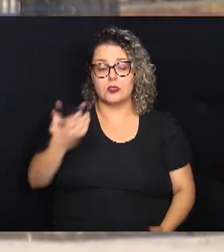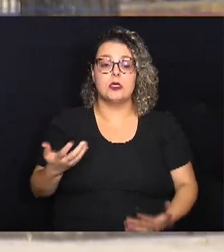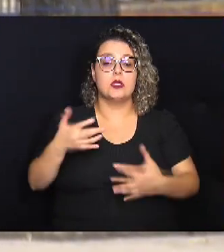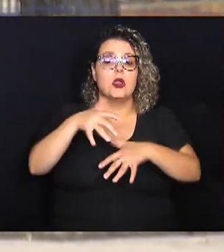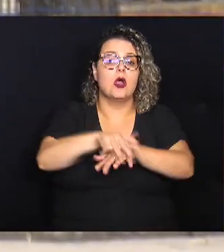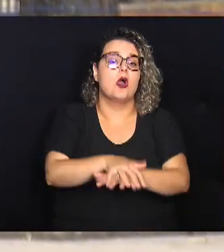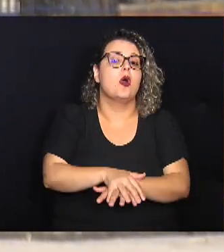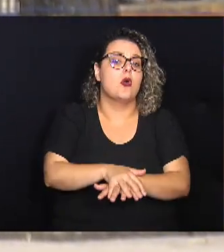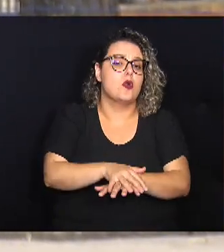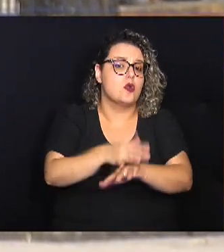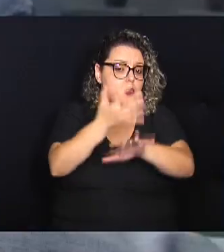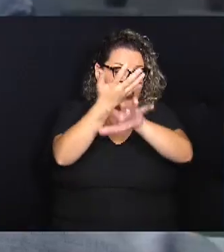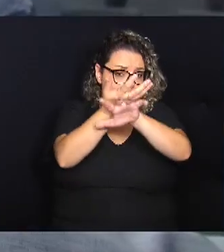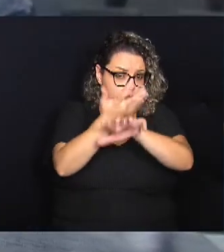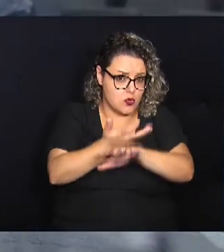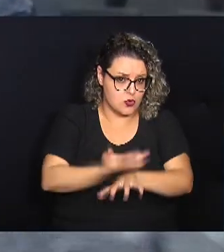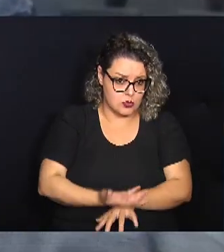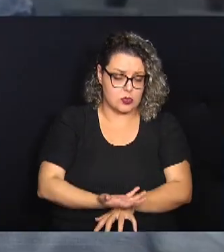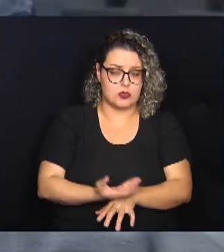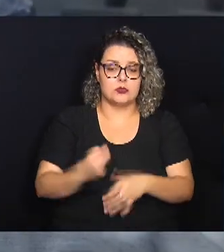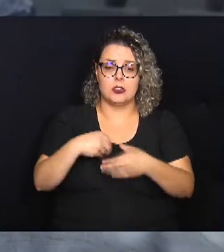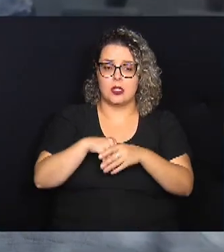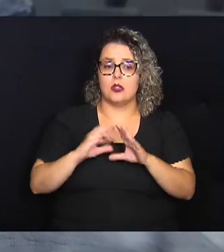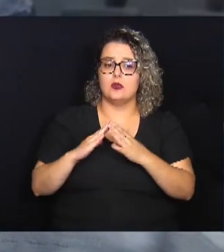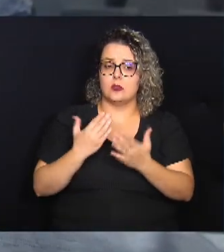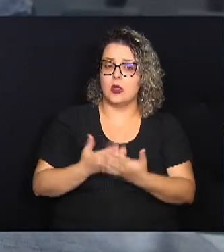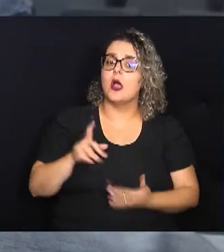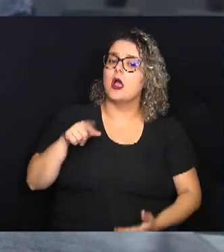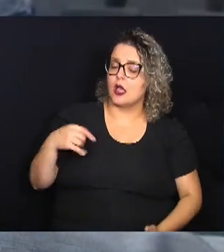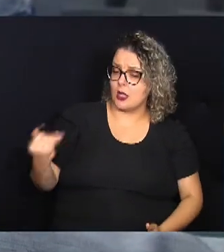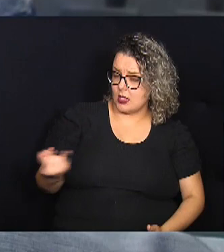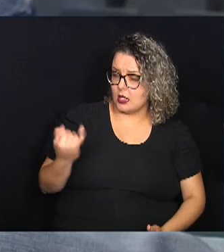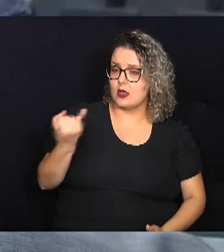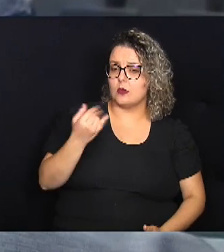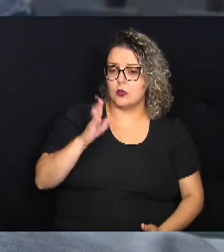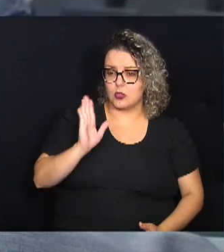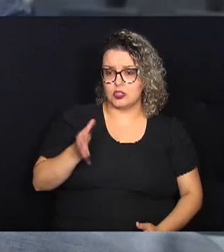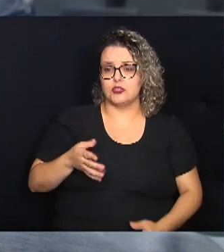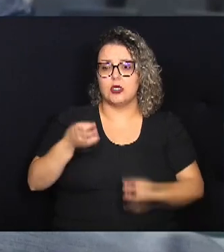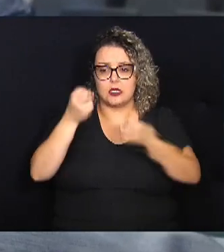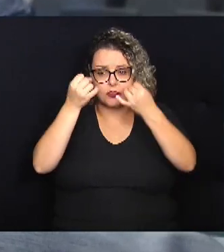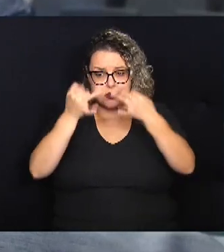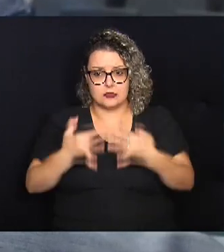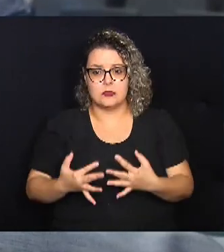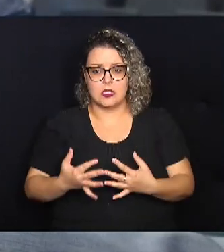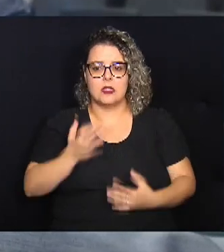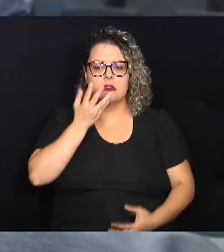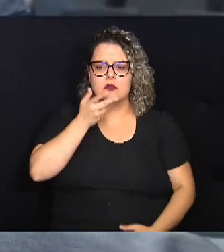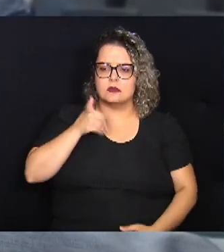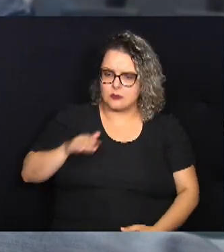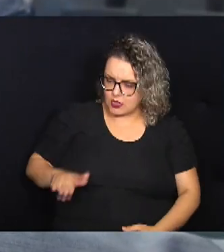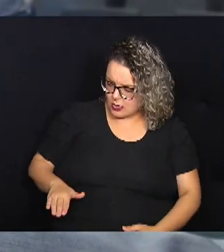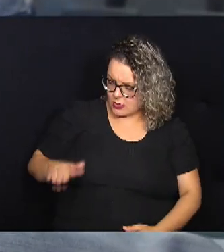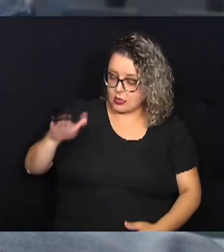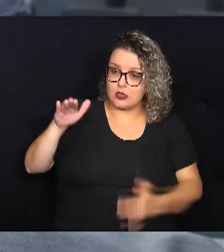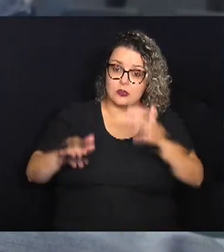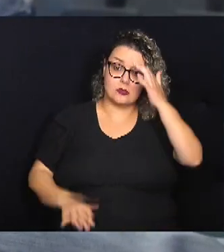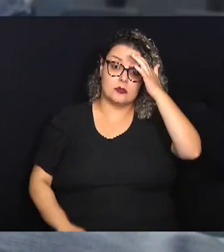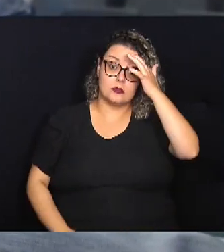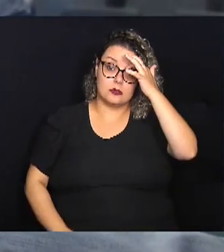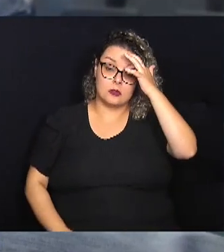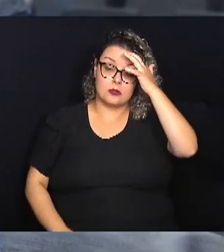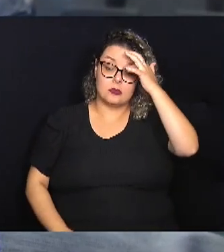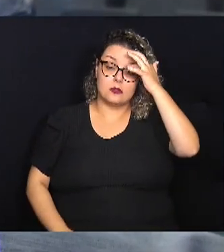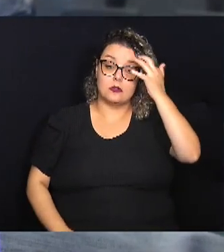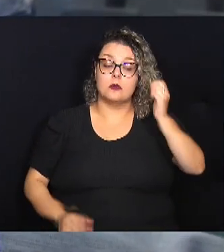do conteúdo nas escolas. É muito importante hoje a gente já orientar as crianças desde pequeno, onde ele pode saber também sobre a